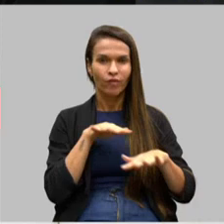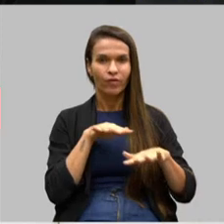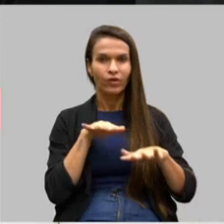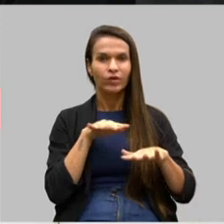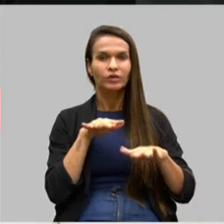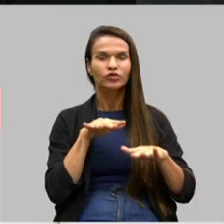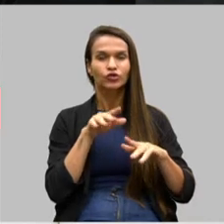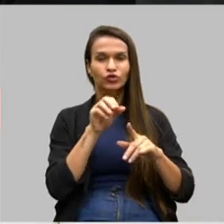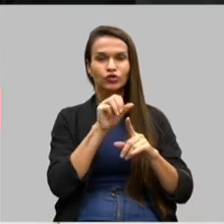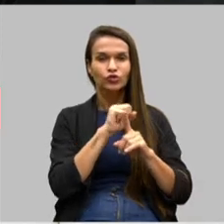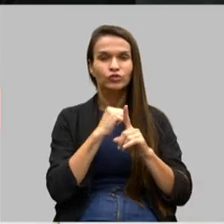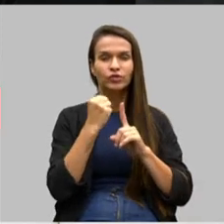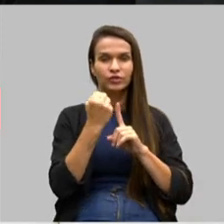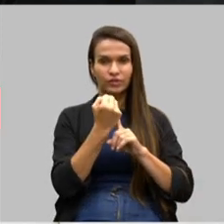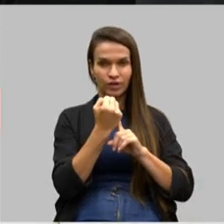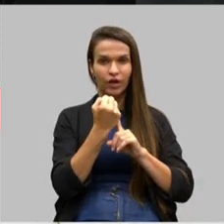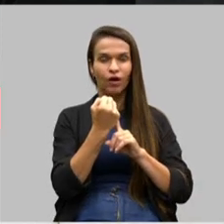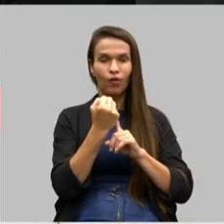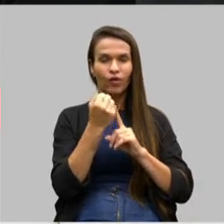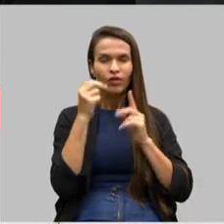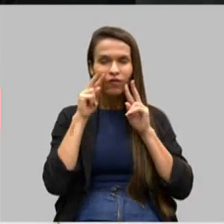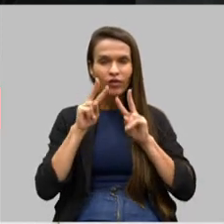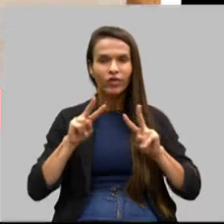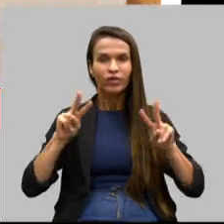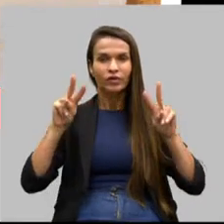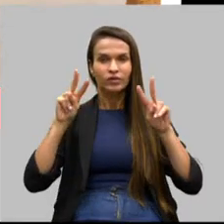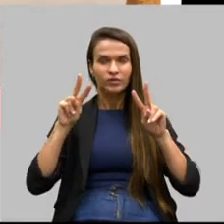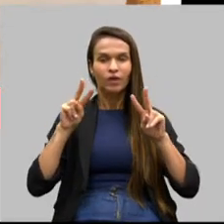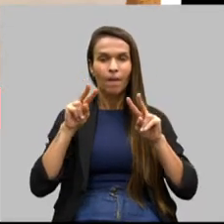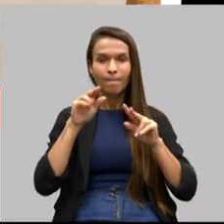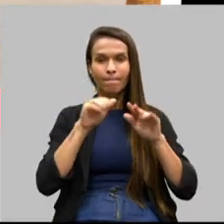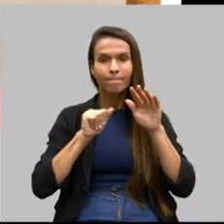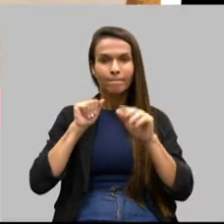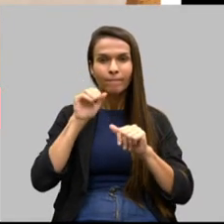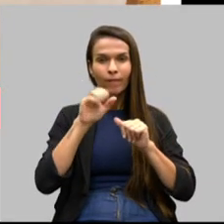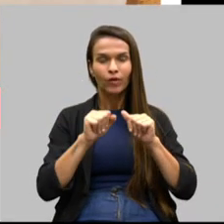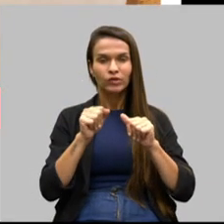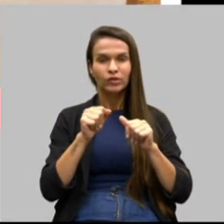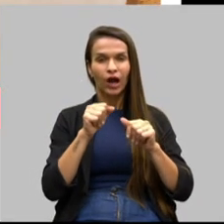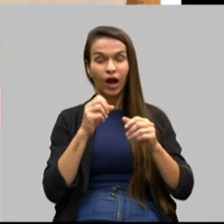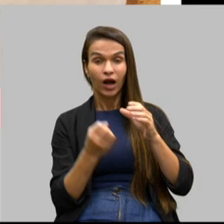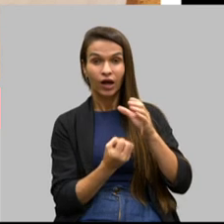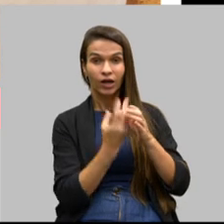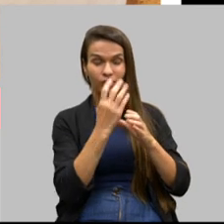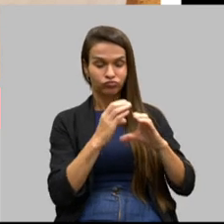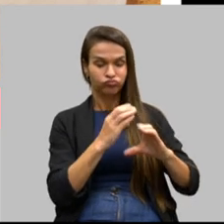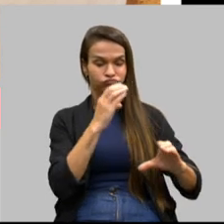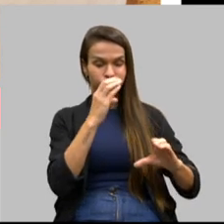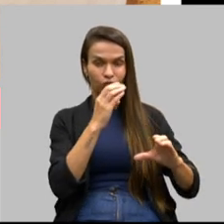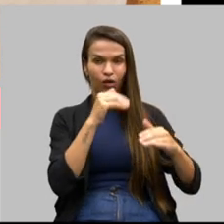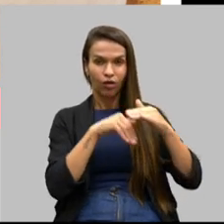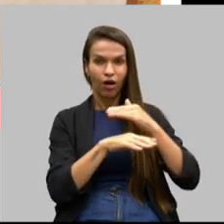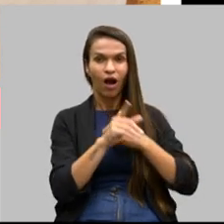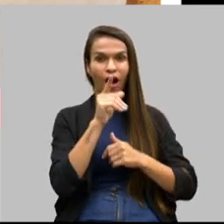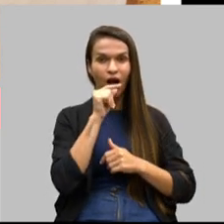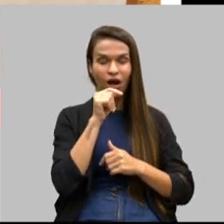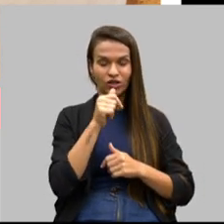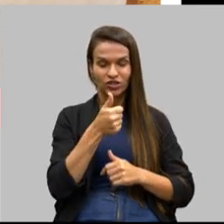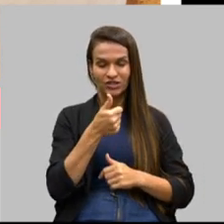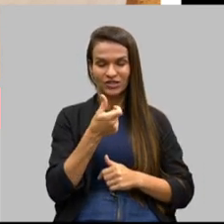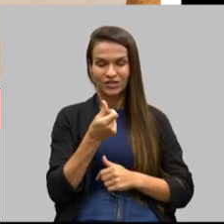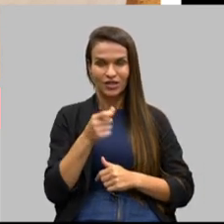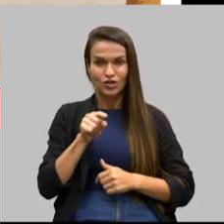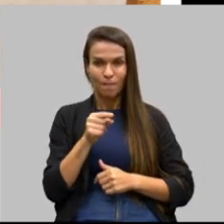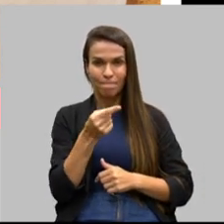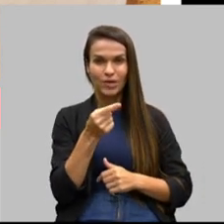né, que ele busca construir cisternas de captação de água de chuva de 16 mil litros para